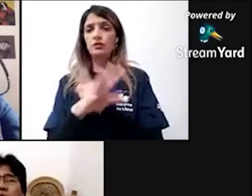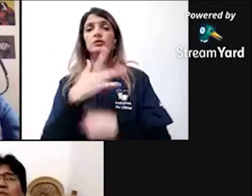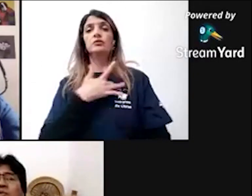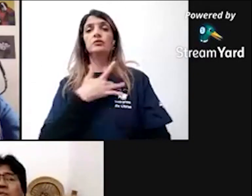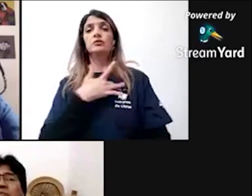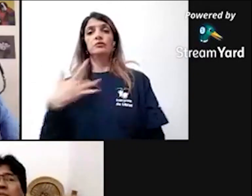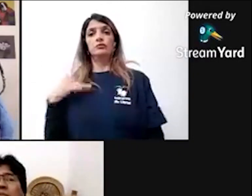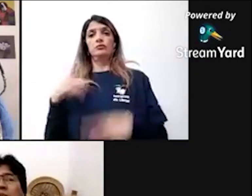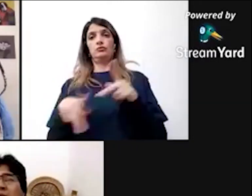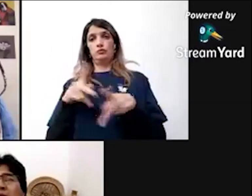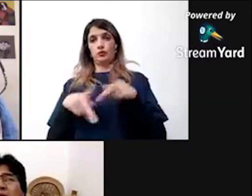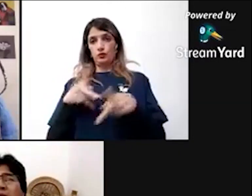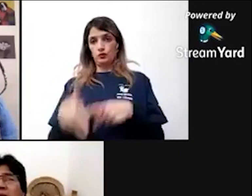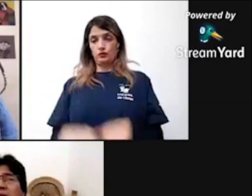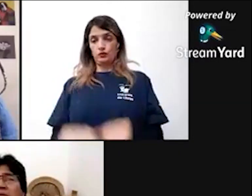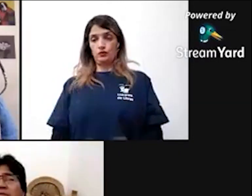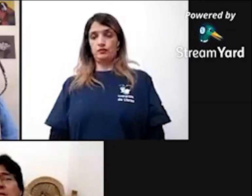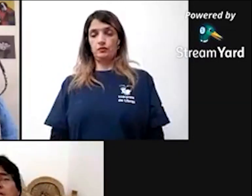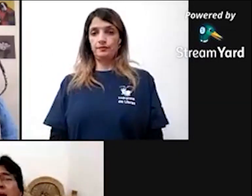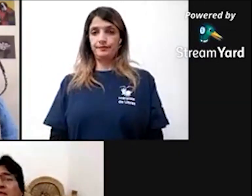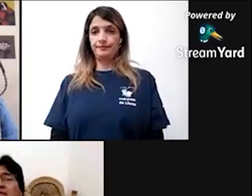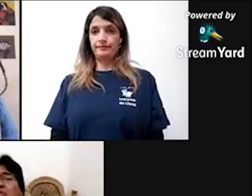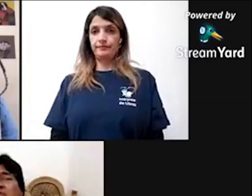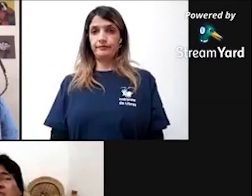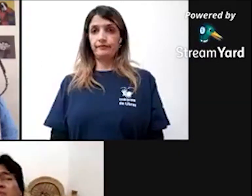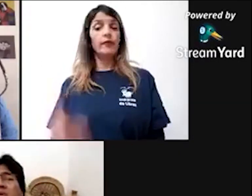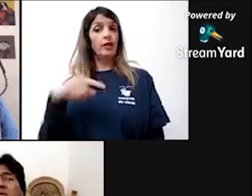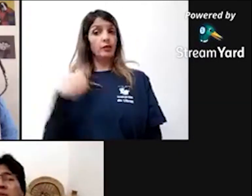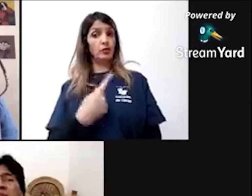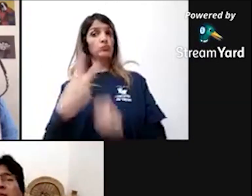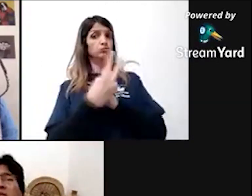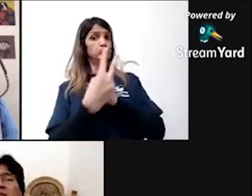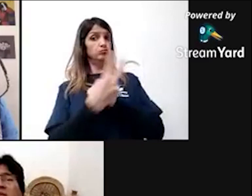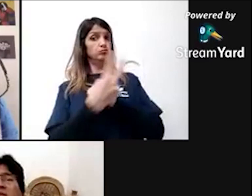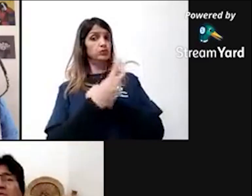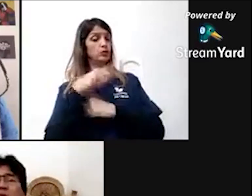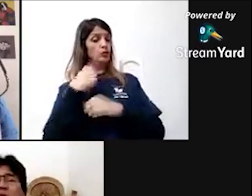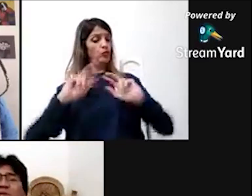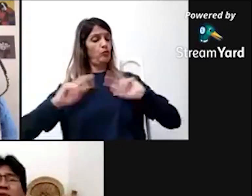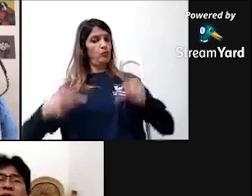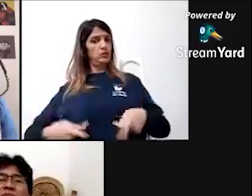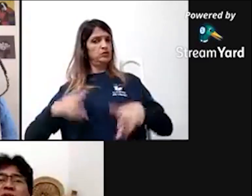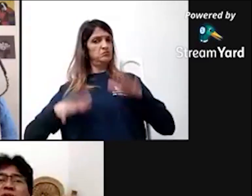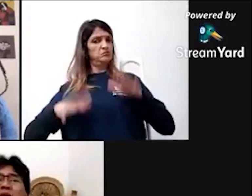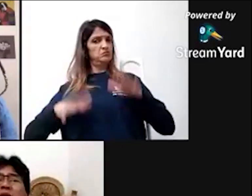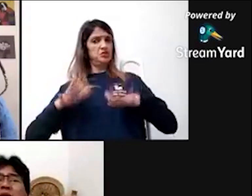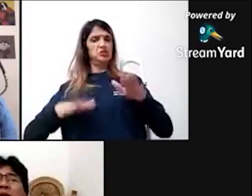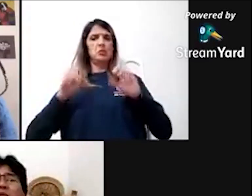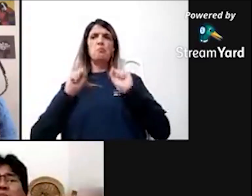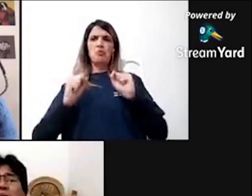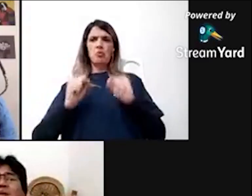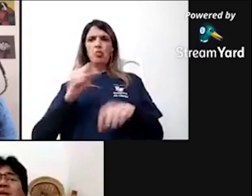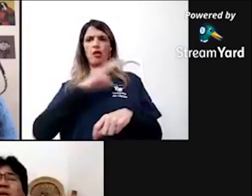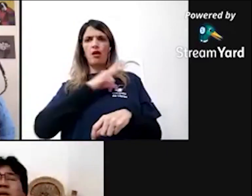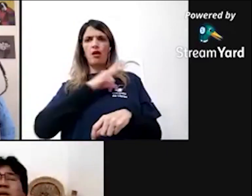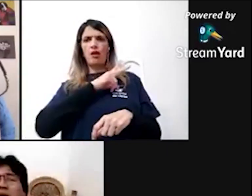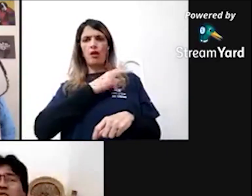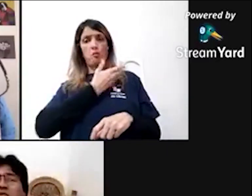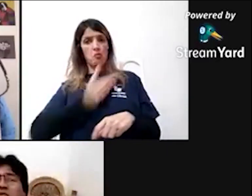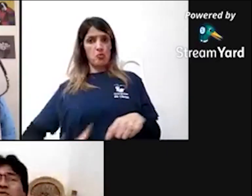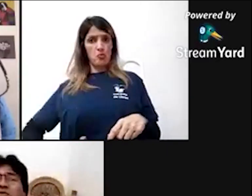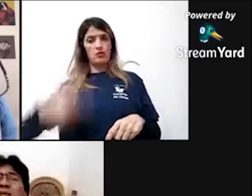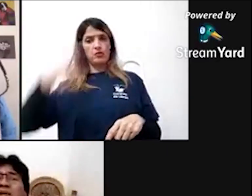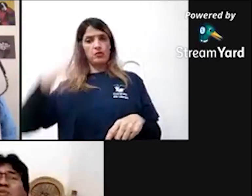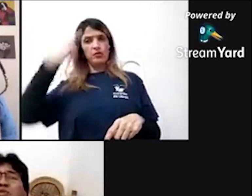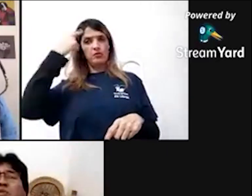do povo e fazer a nossa parte como seres humanos, independente do poder público, quem está no poder, o que pensa, mas